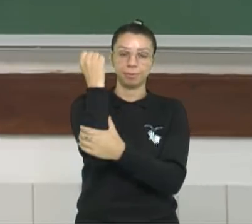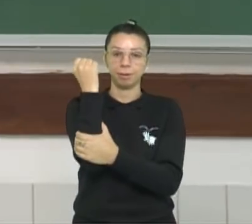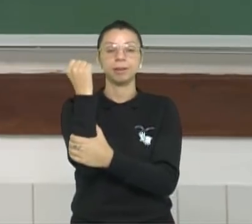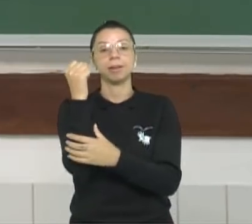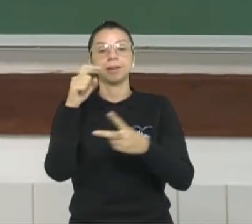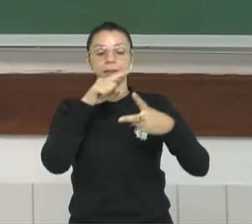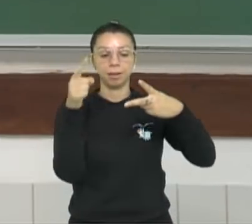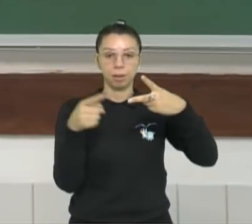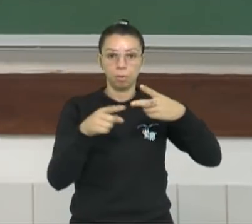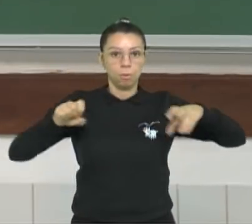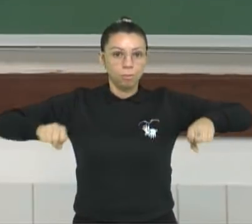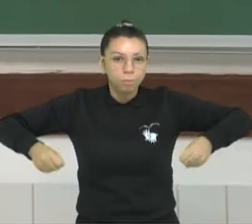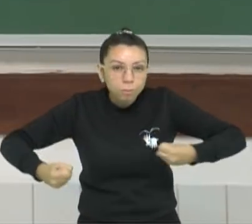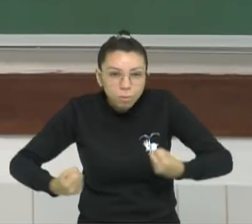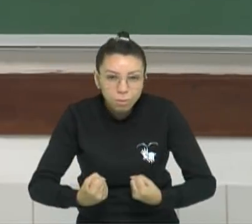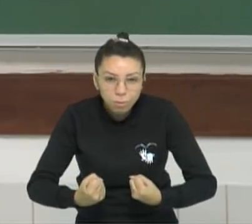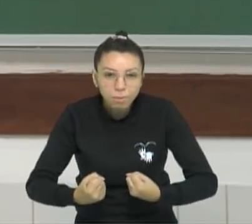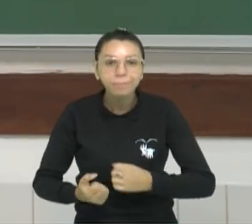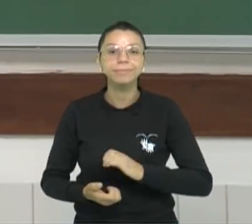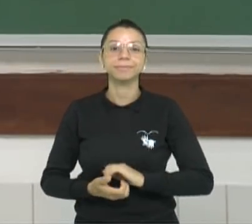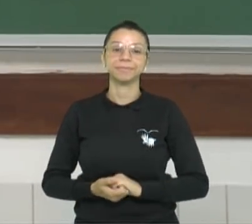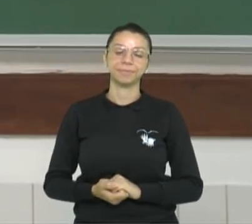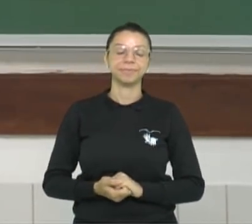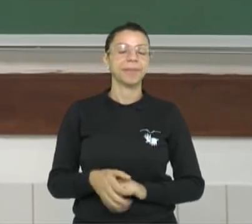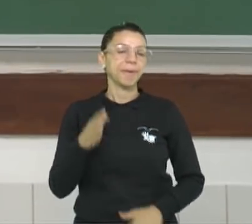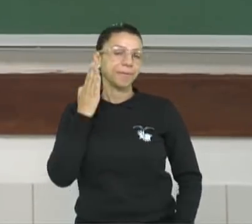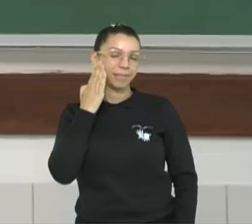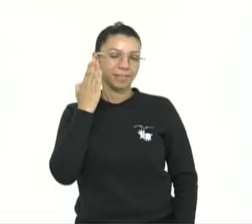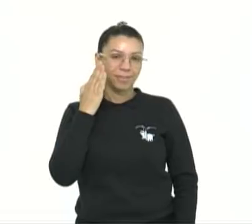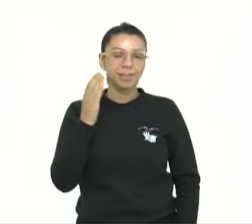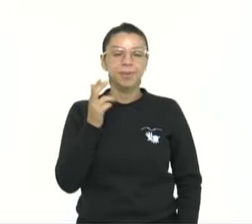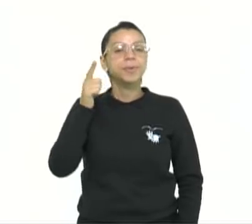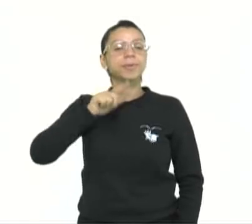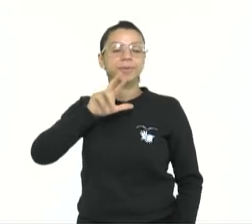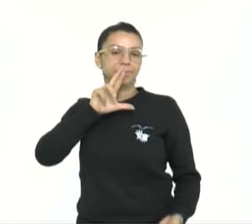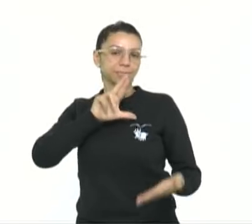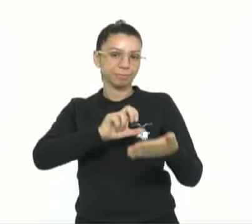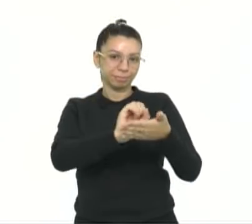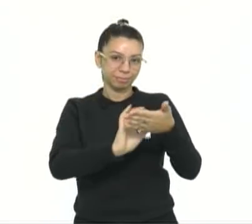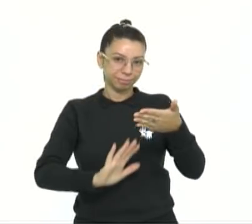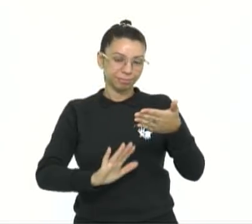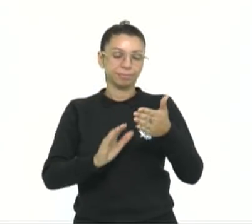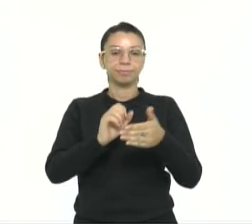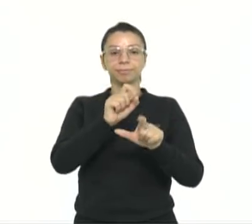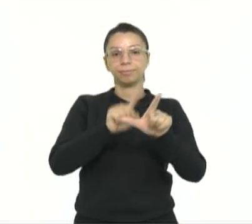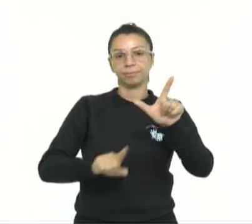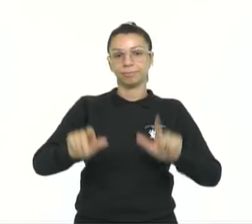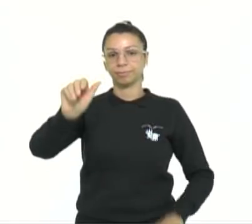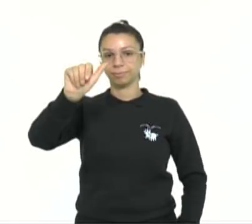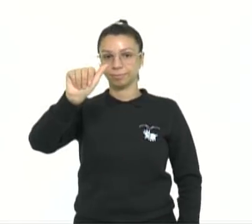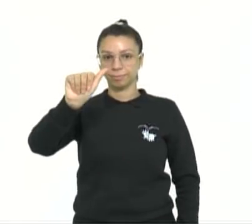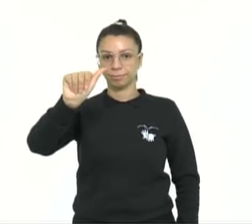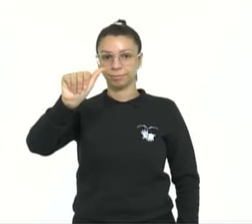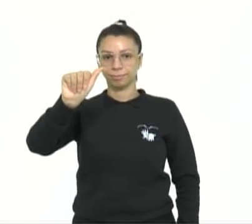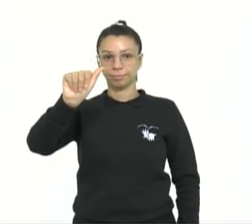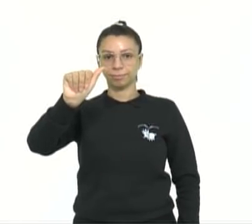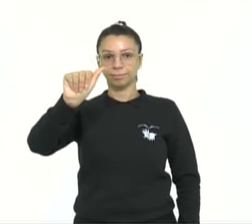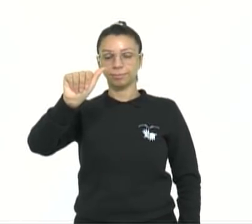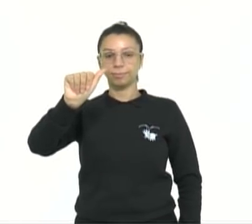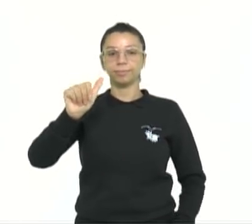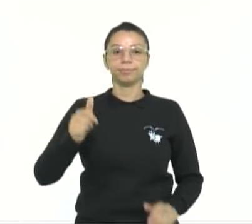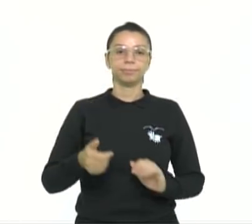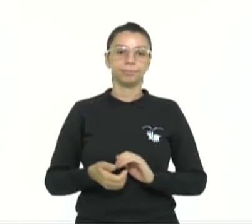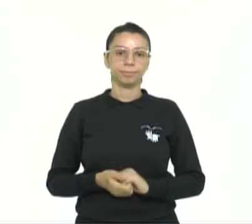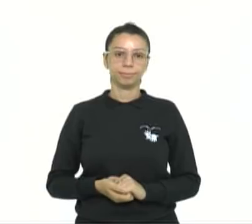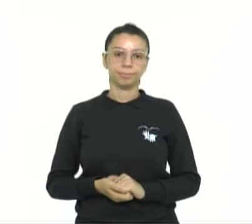Incrível Hulk, o Hulk, né? Vamos ver se você consegue fazer o exercício? Então olha lá. Letra A. How can we say